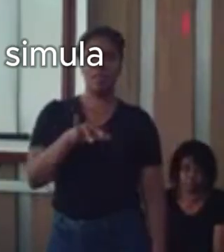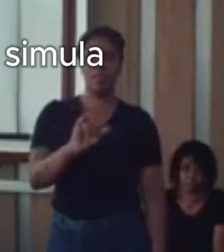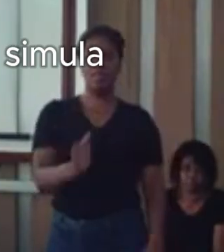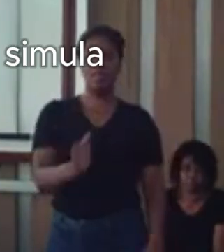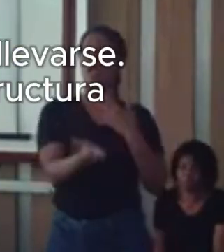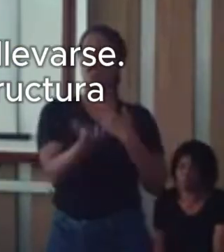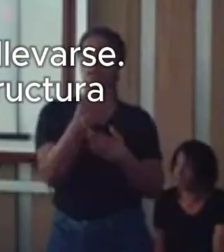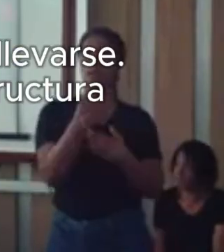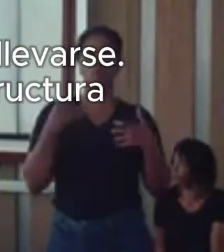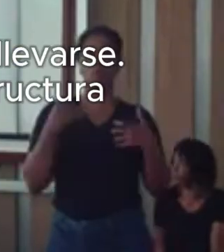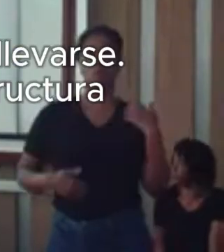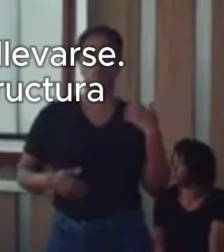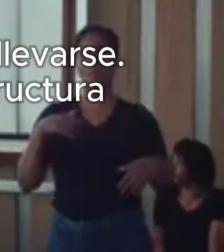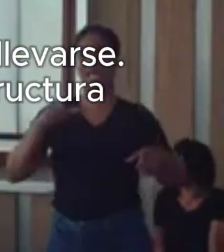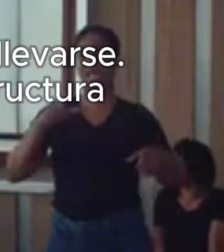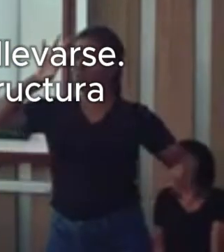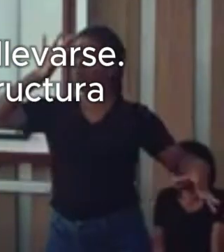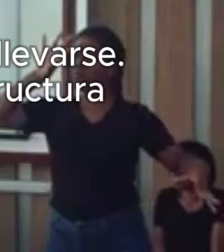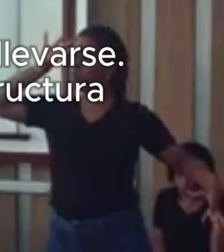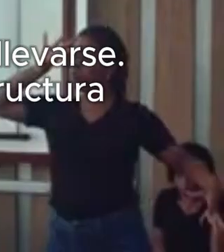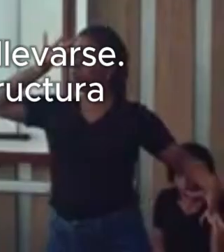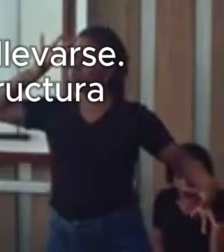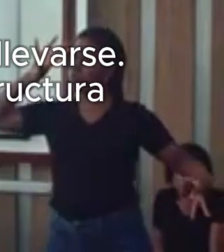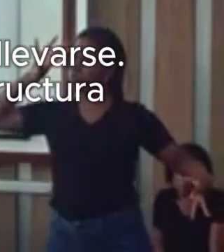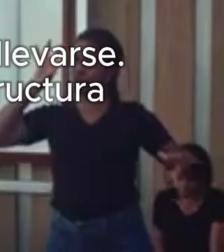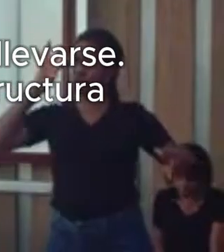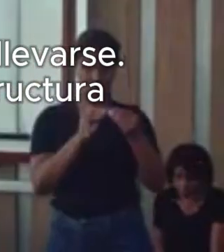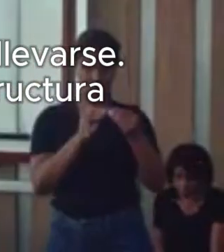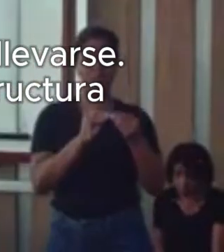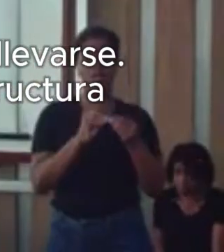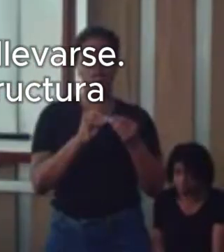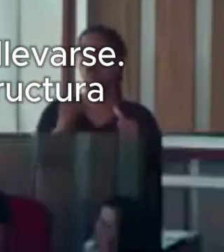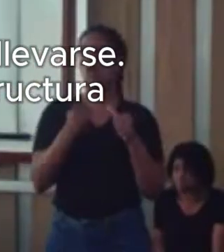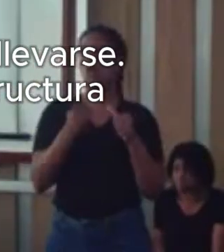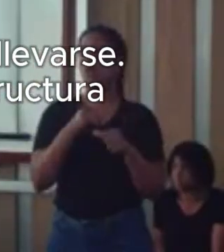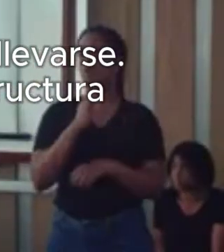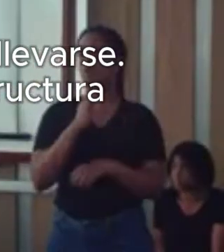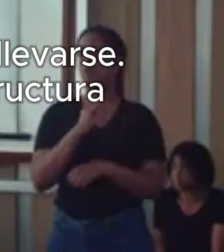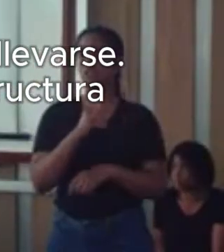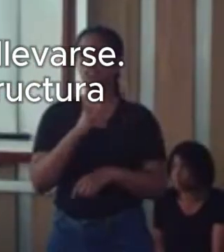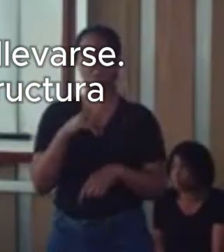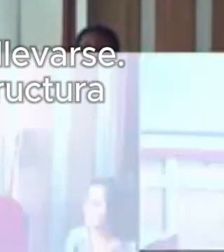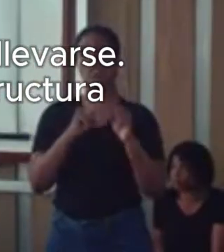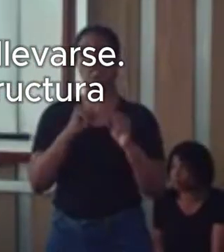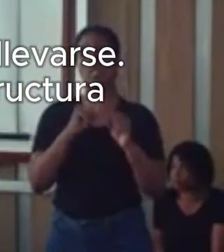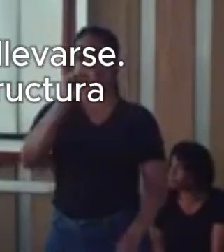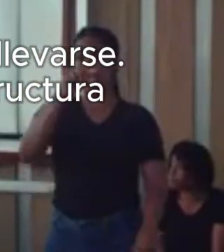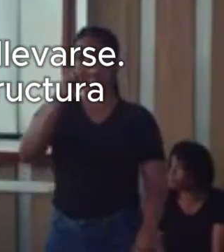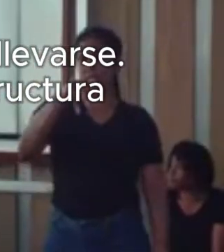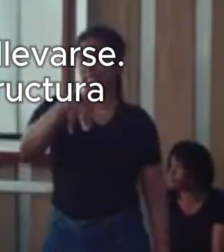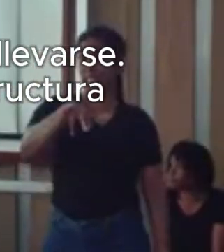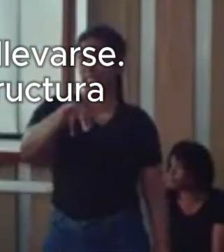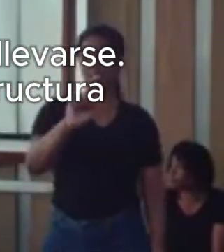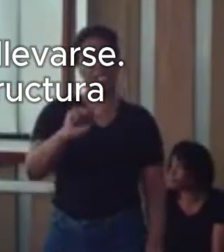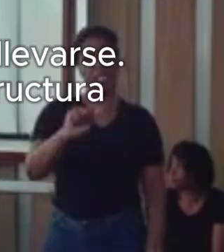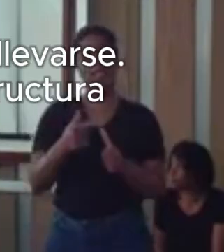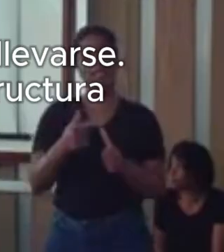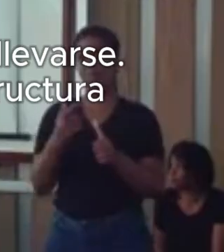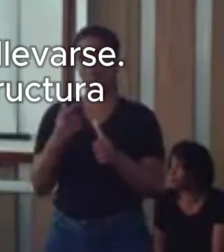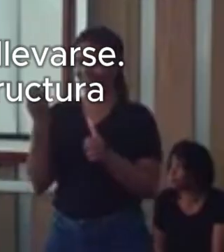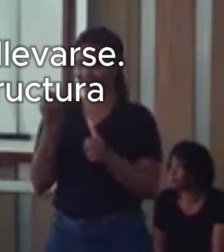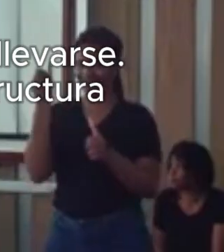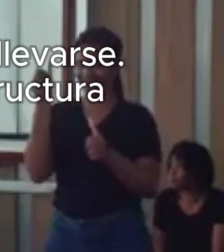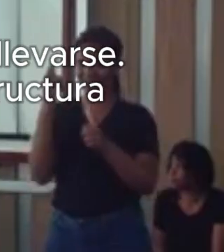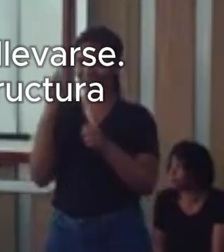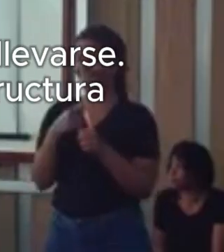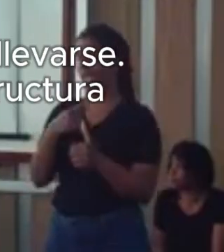aqui é o resumão. Então, primeira mensagem para levar a laminina é importante. Segunda mensagem, laminina é